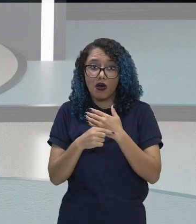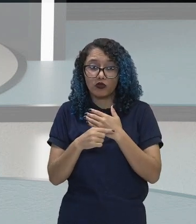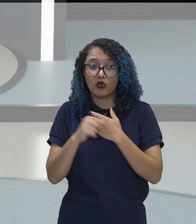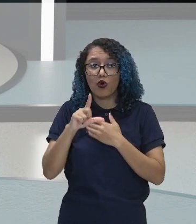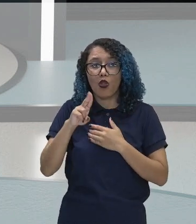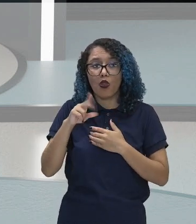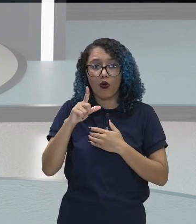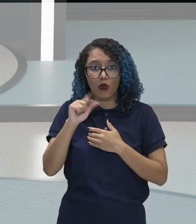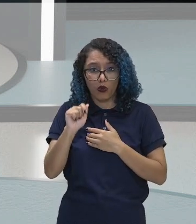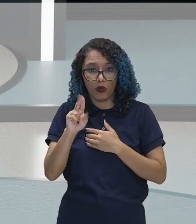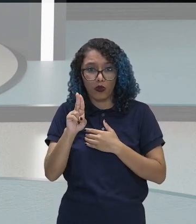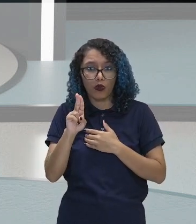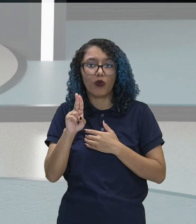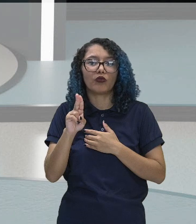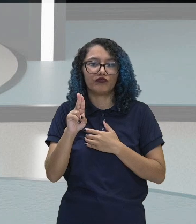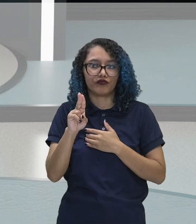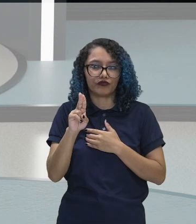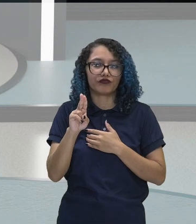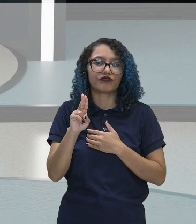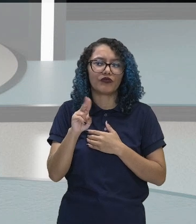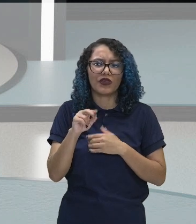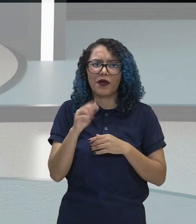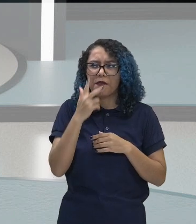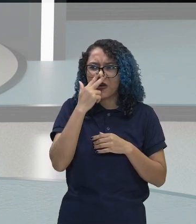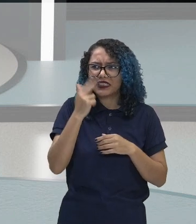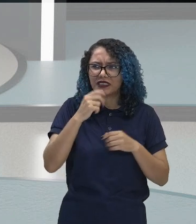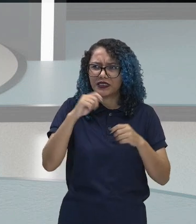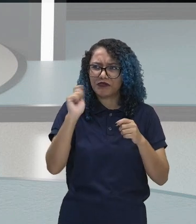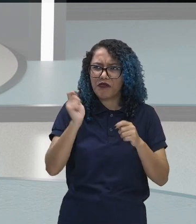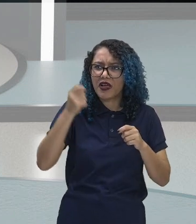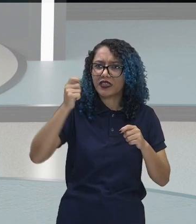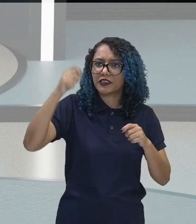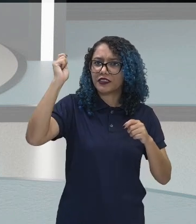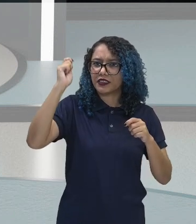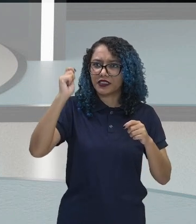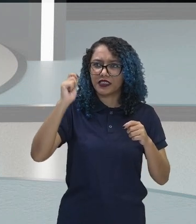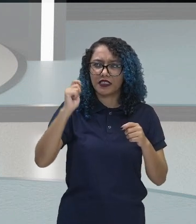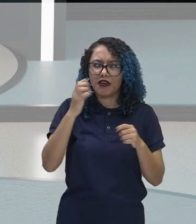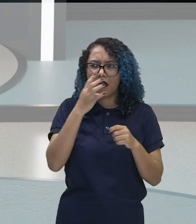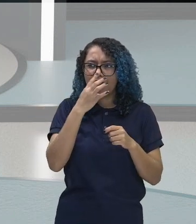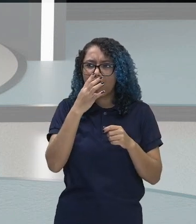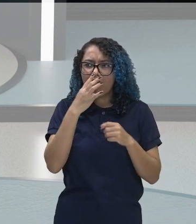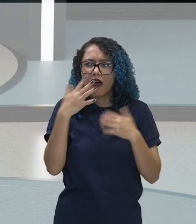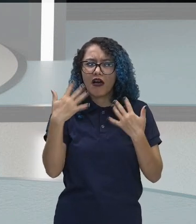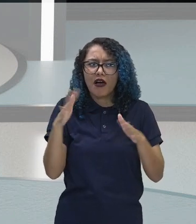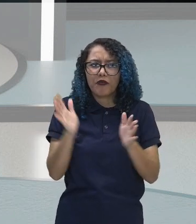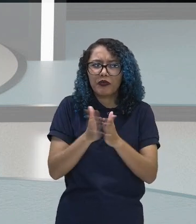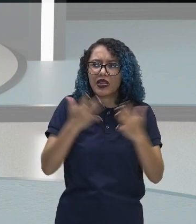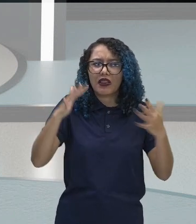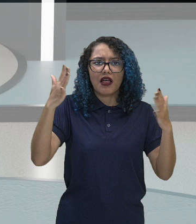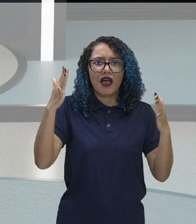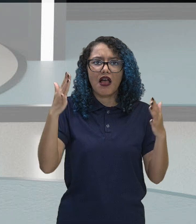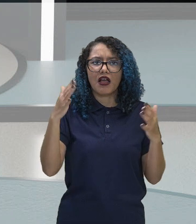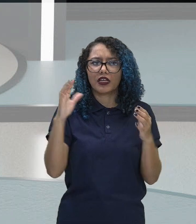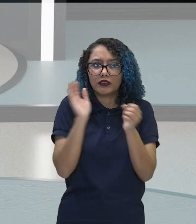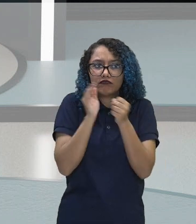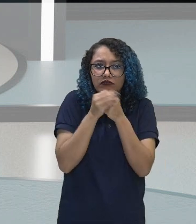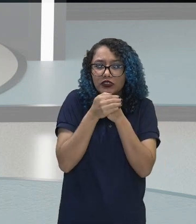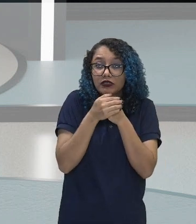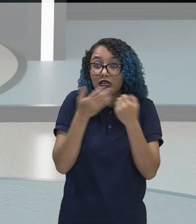céu, na paisagem. Será magia? Miragem? Milagre? Será